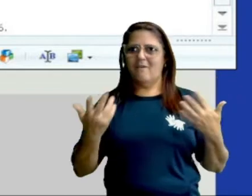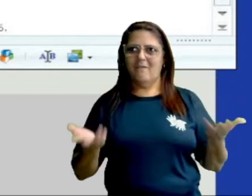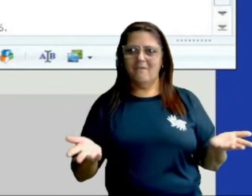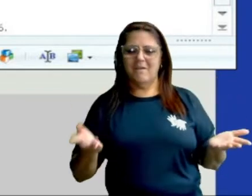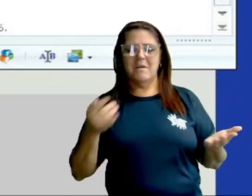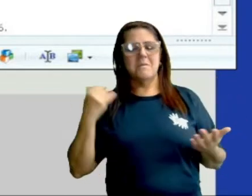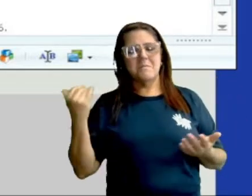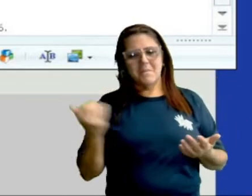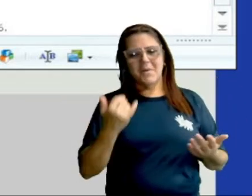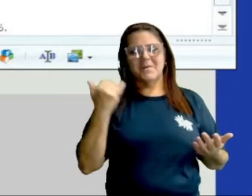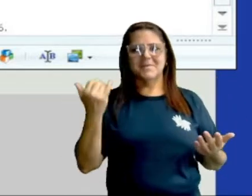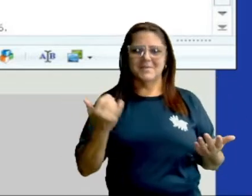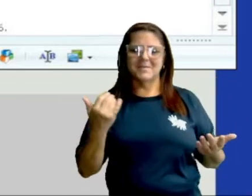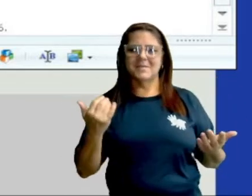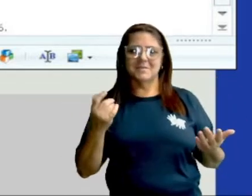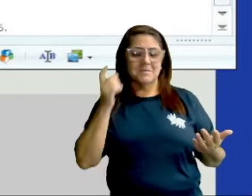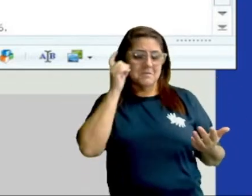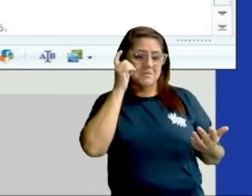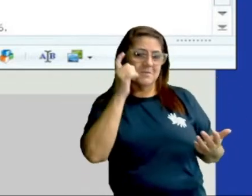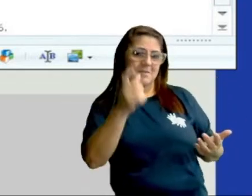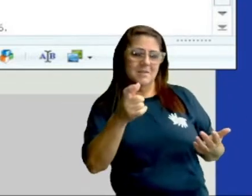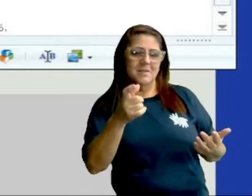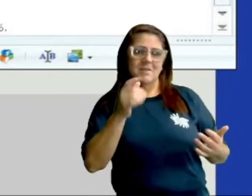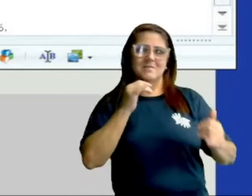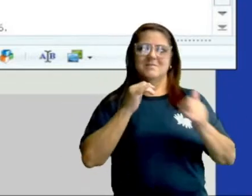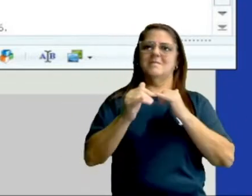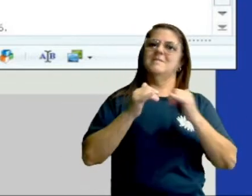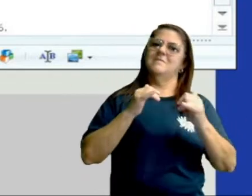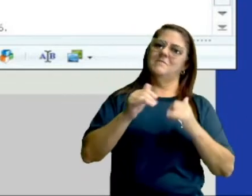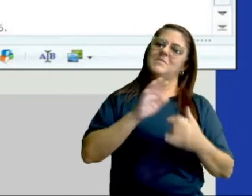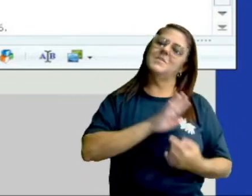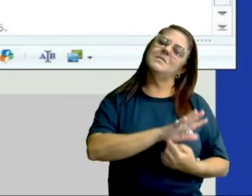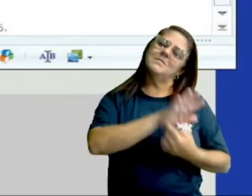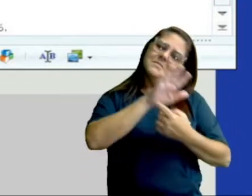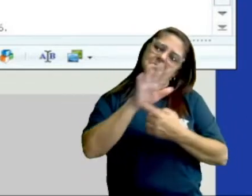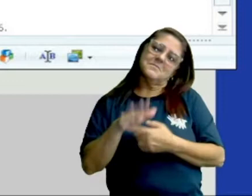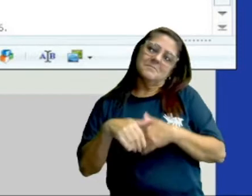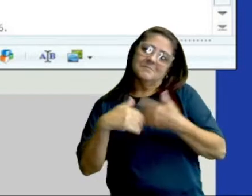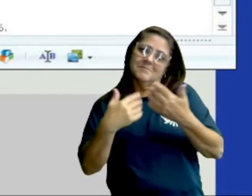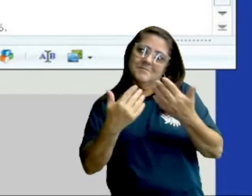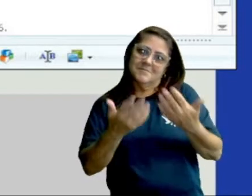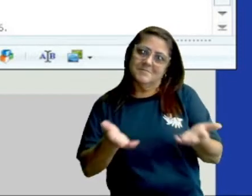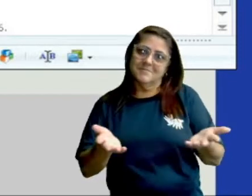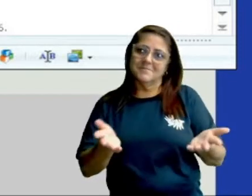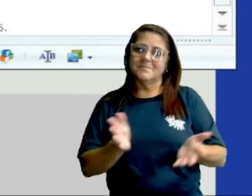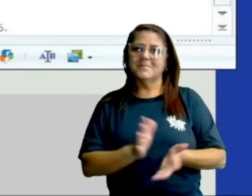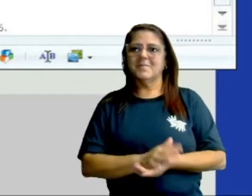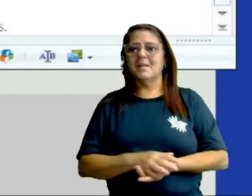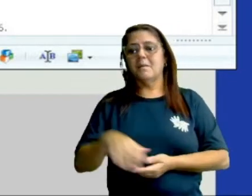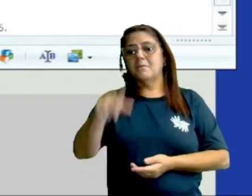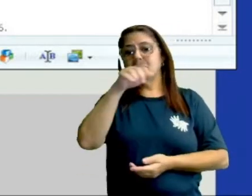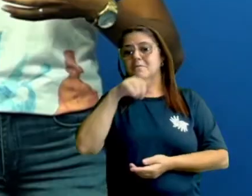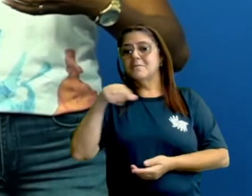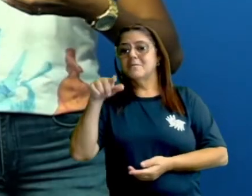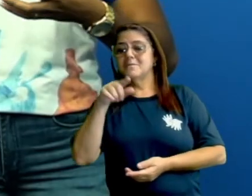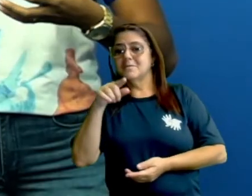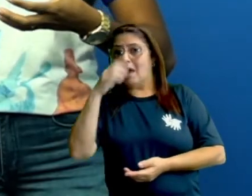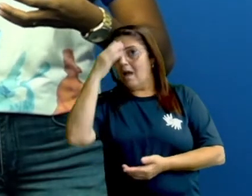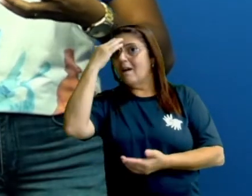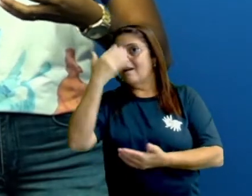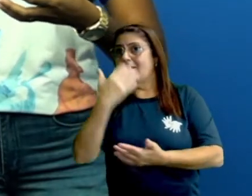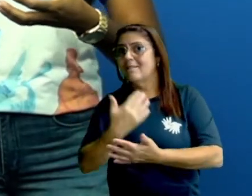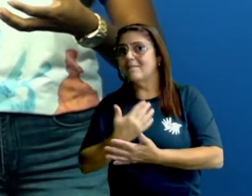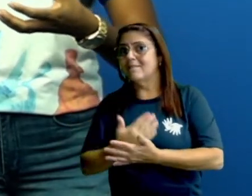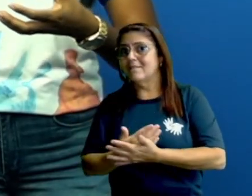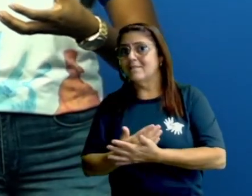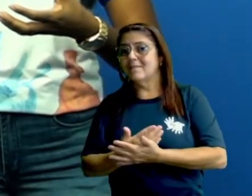algo muito interessante que a mídia ela coloca para você e deixa com que você acredite